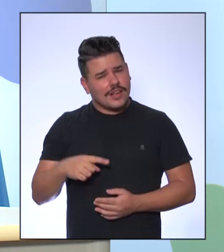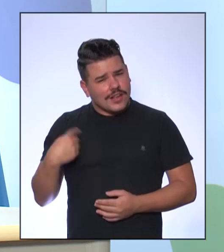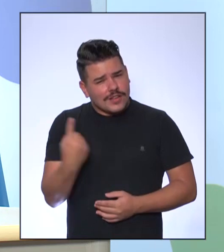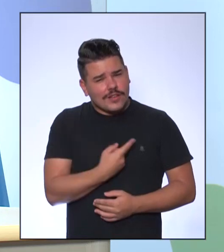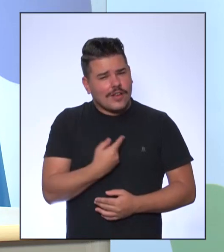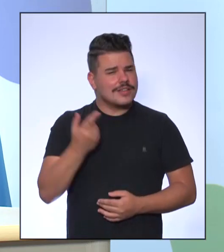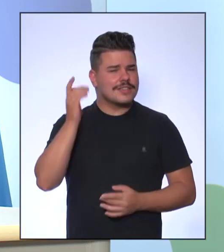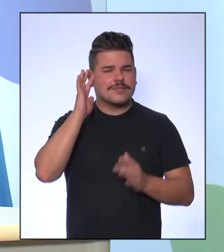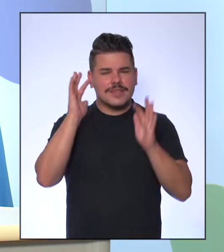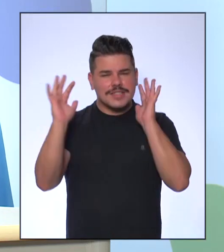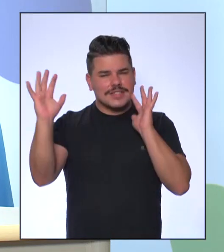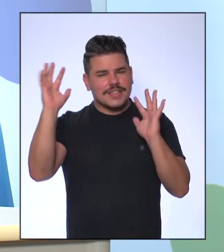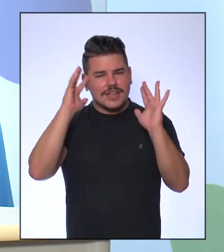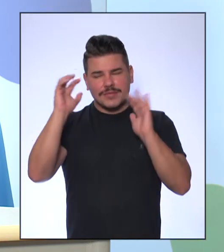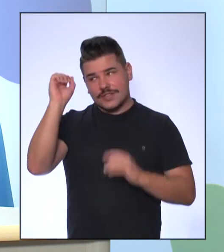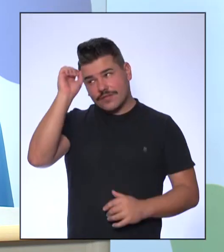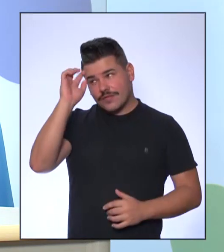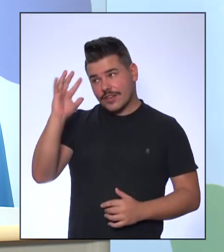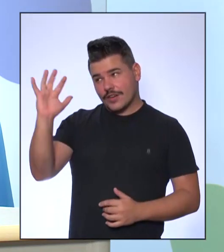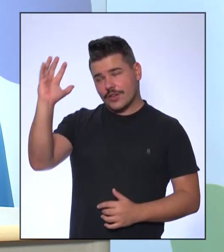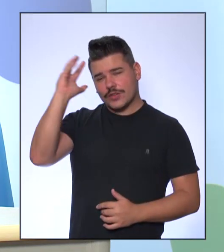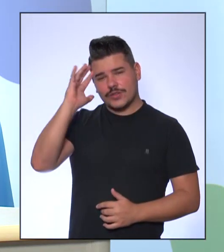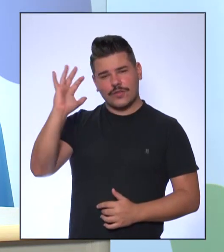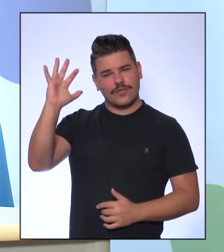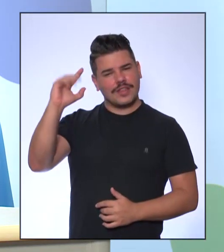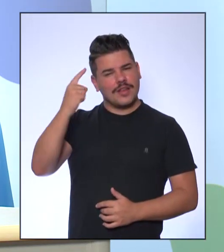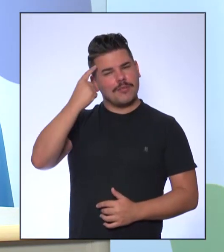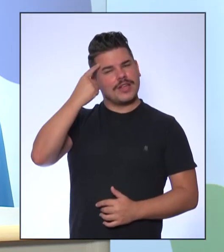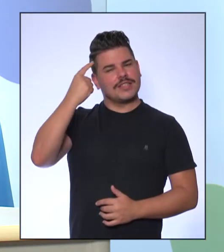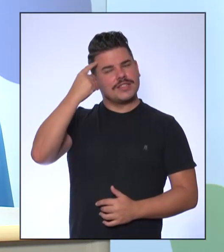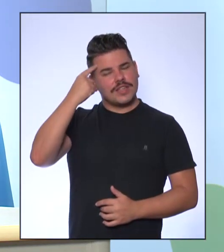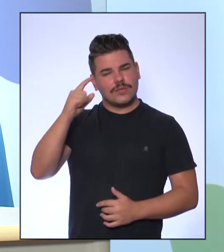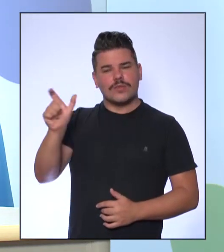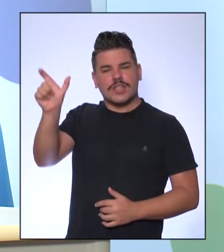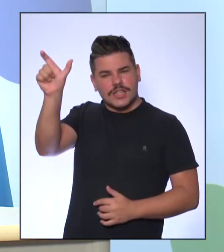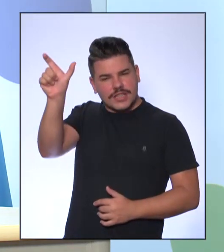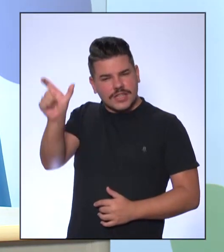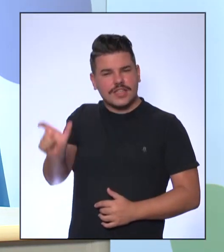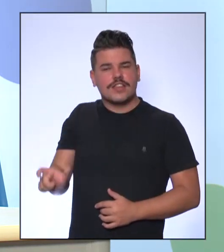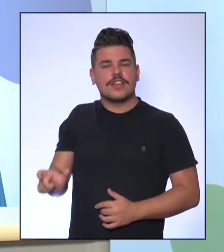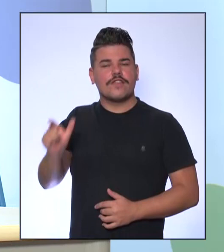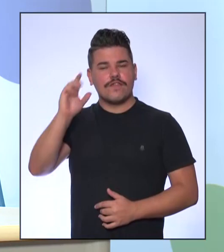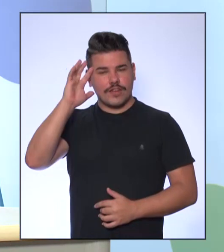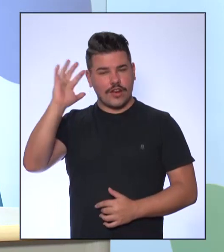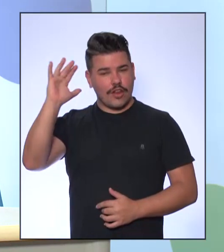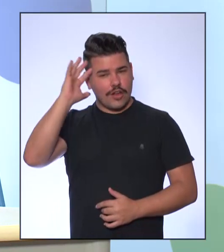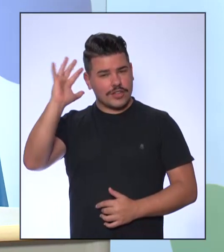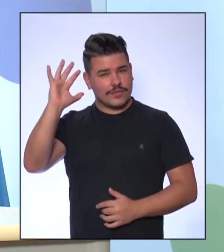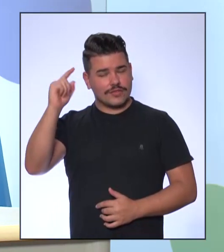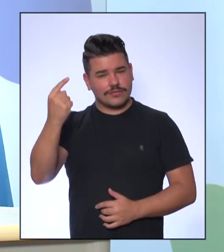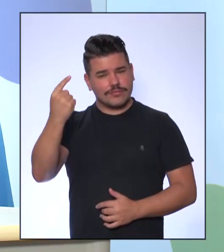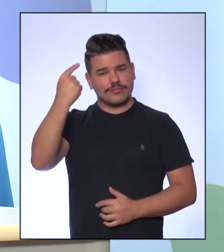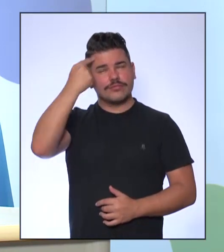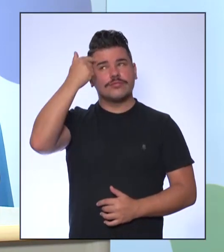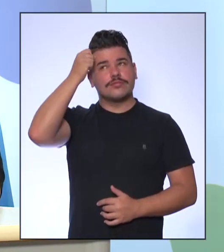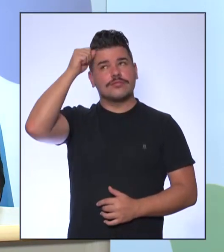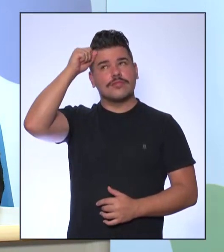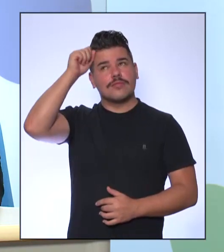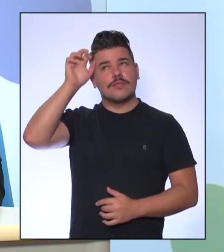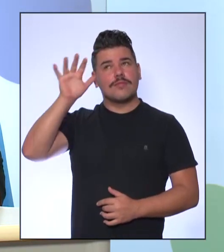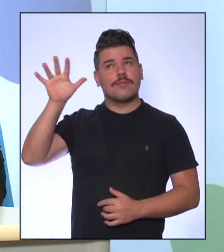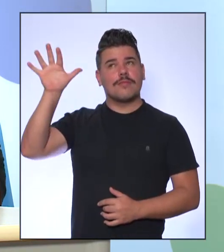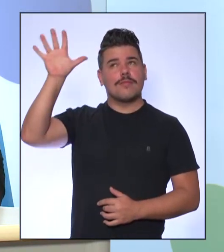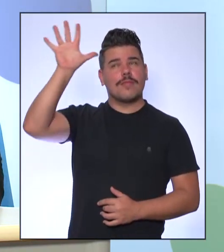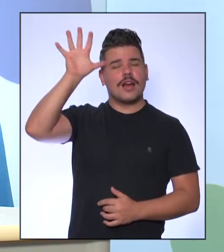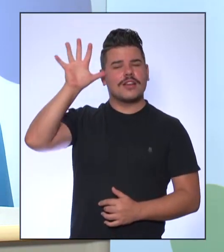em filosofia, quando nós pensamos em filósofos, o que vem na nossa mente, né? Que imagem é essa? Então,